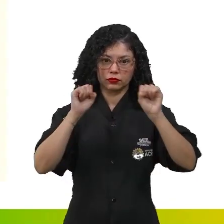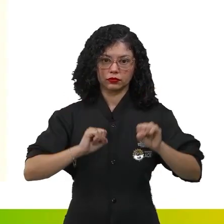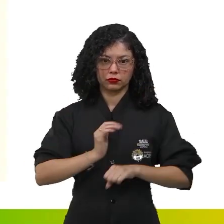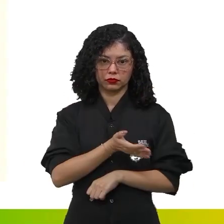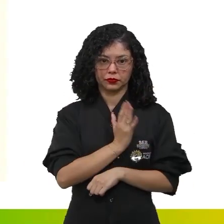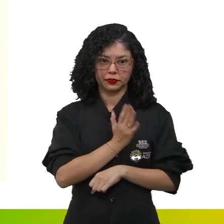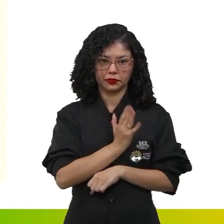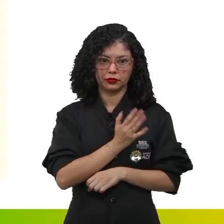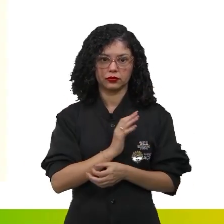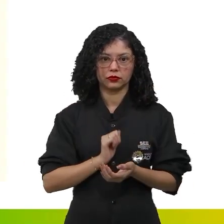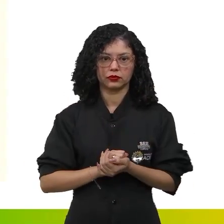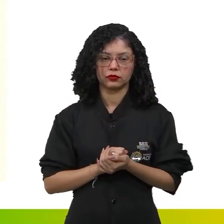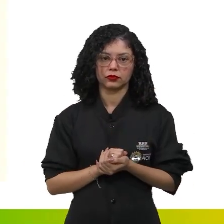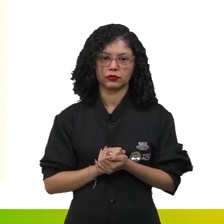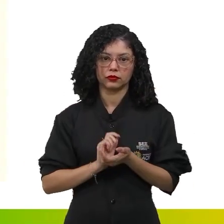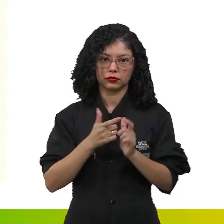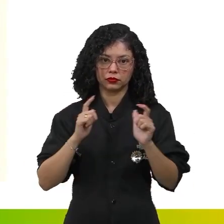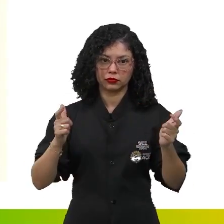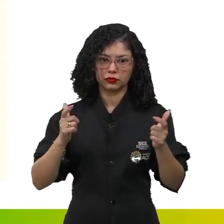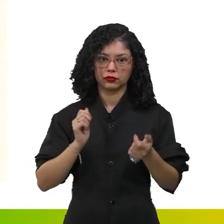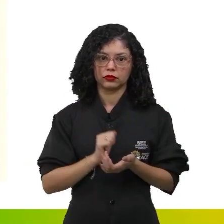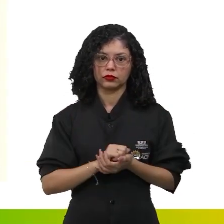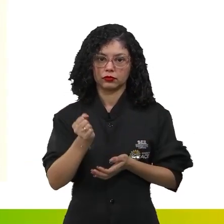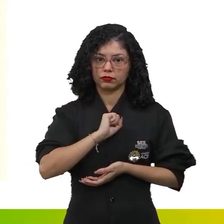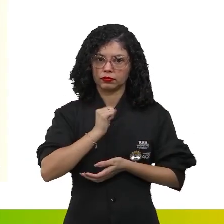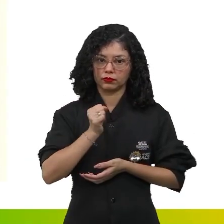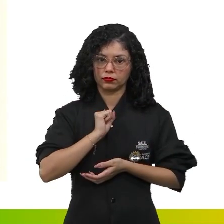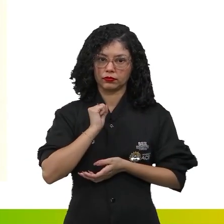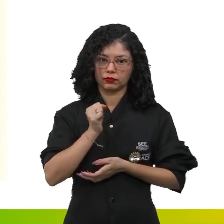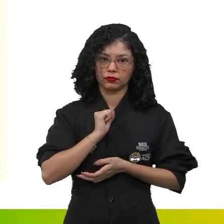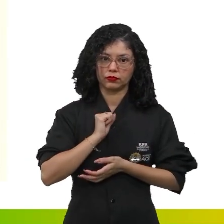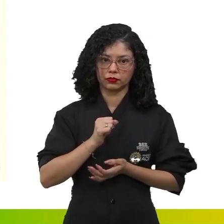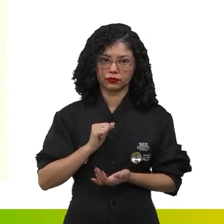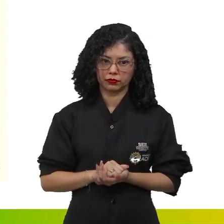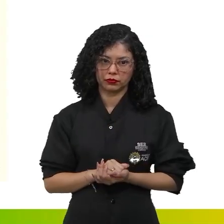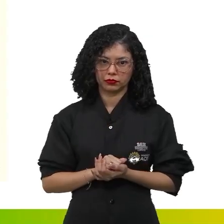sistema cardiovascular, porque aumenta o risco de hipertensão,